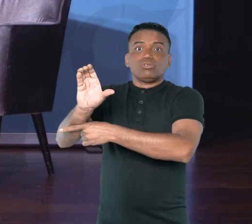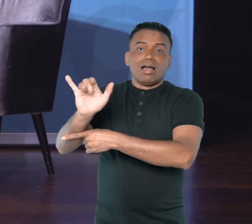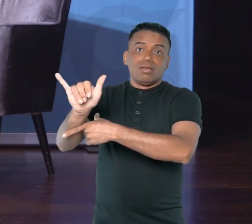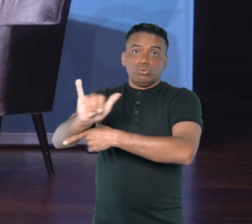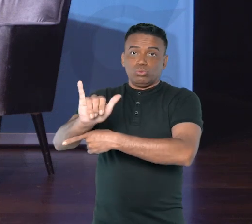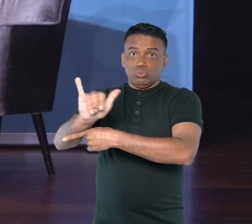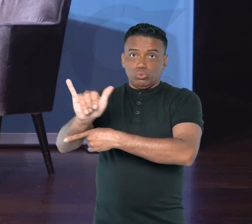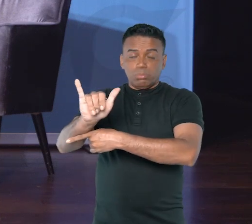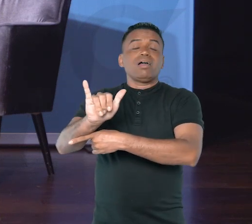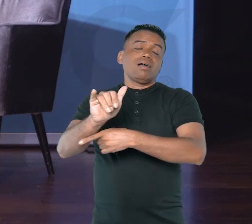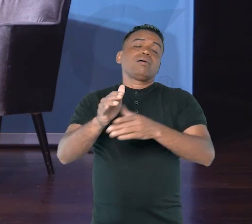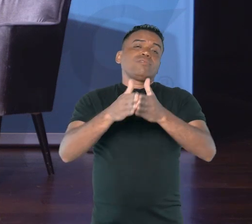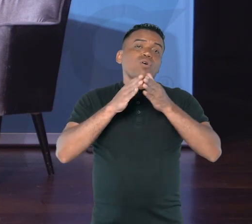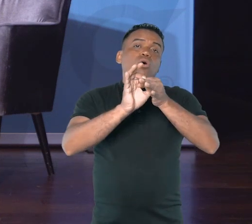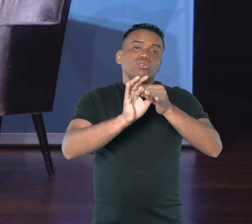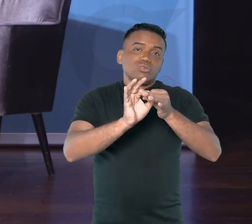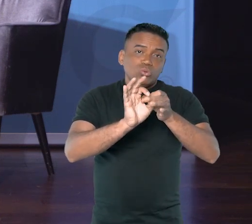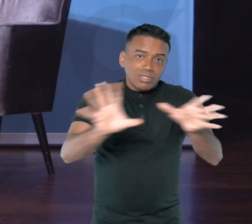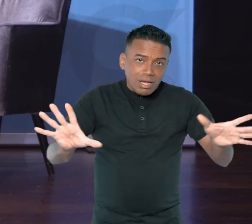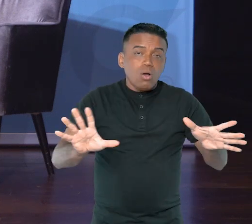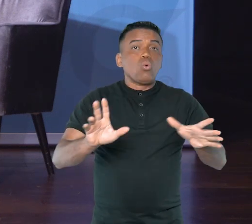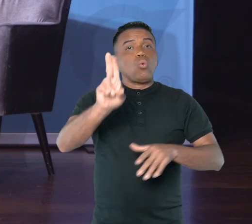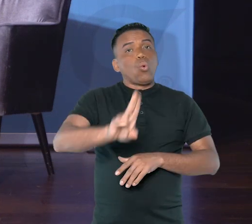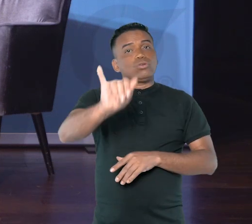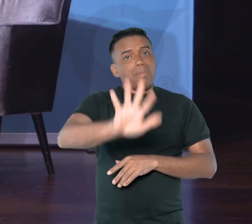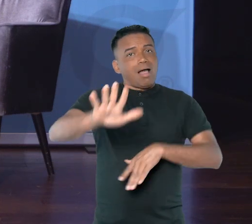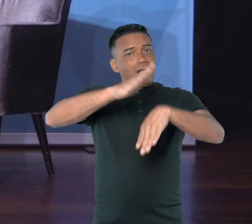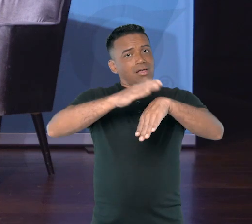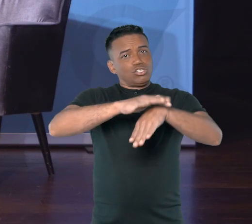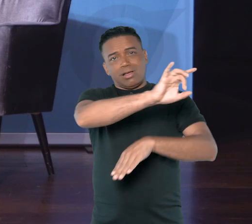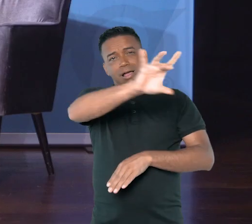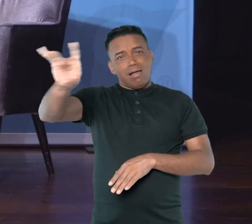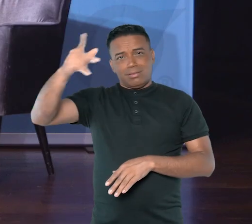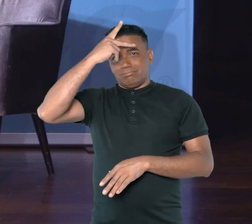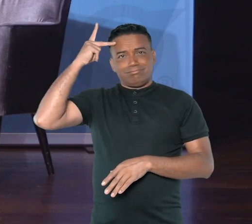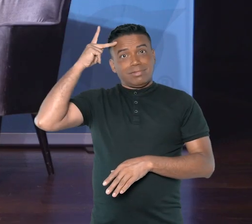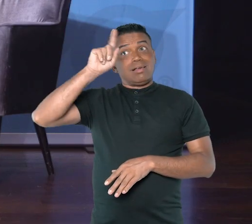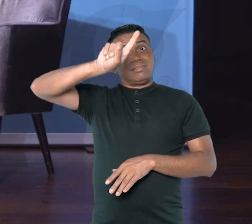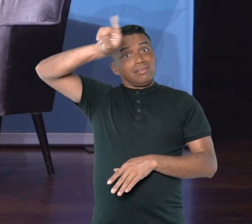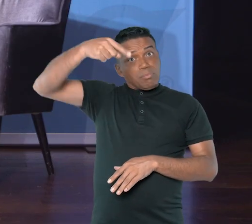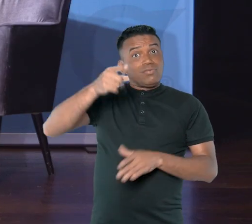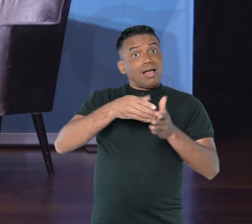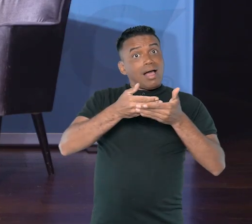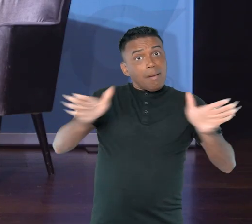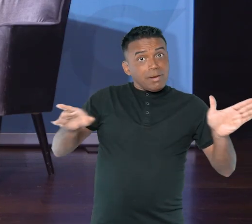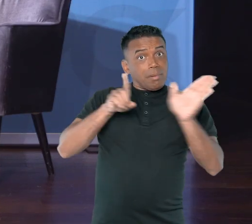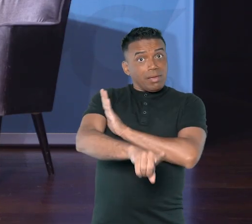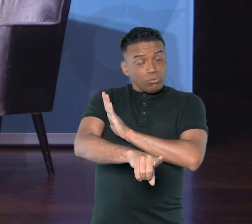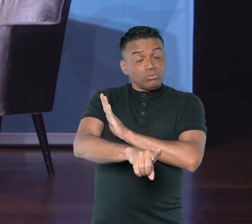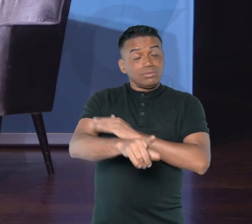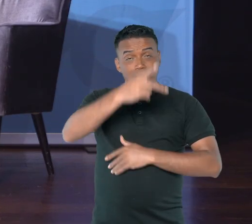do uso de imagem de vocês. A gente vai abrir para perguntas, então eu peço também para quem